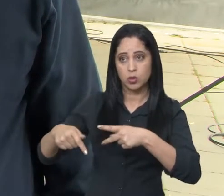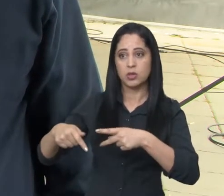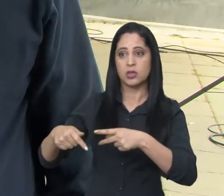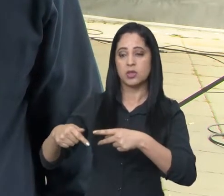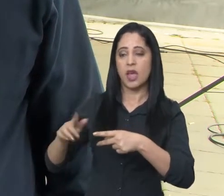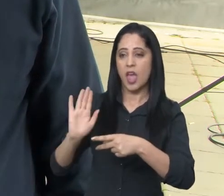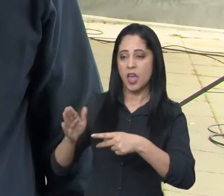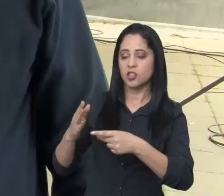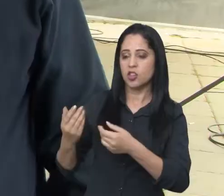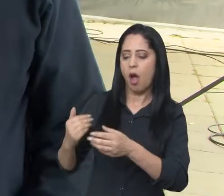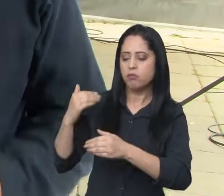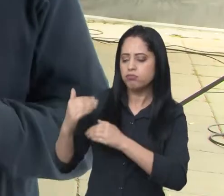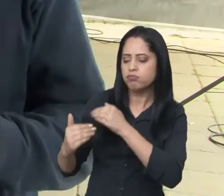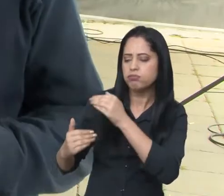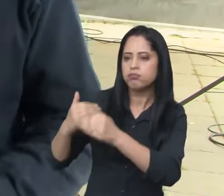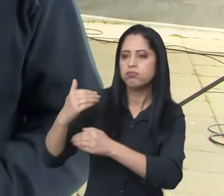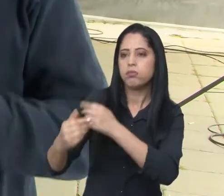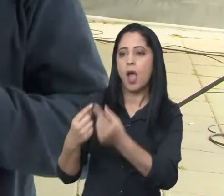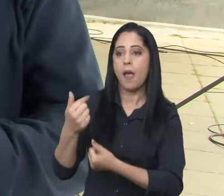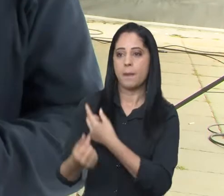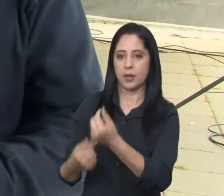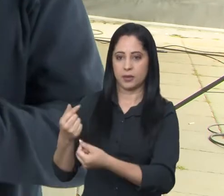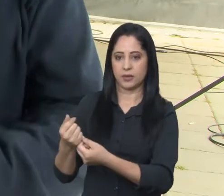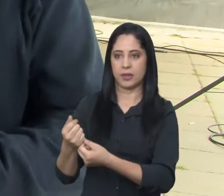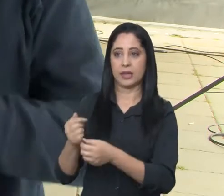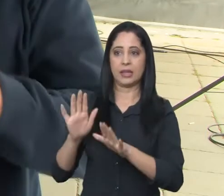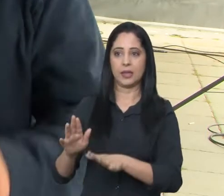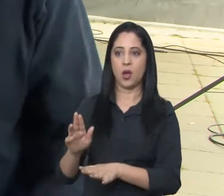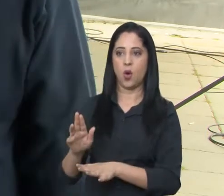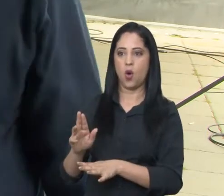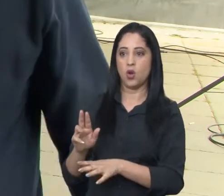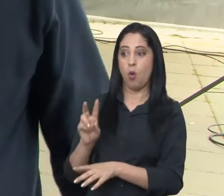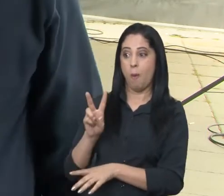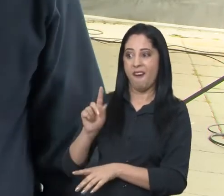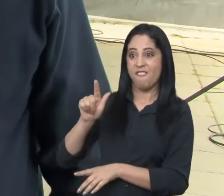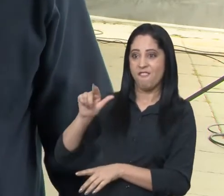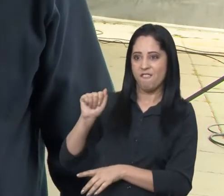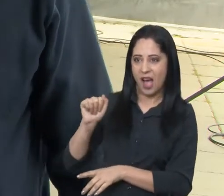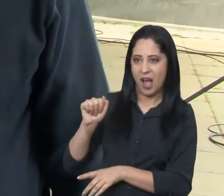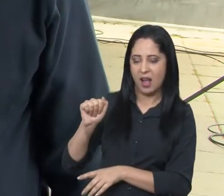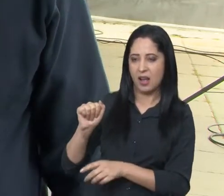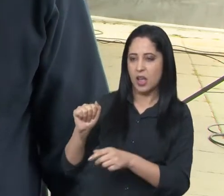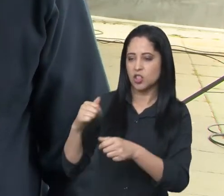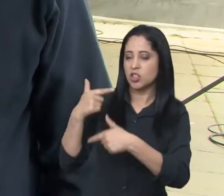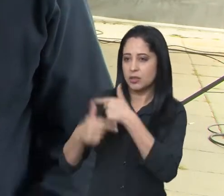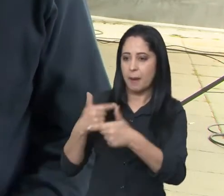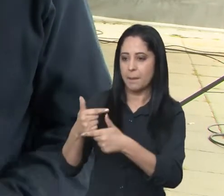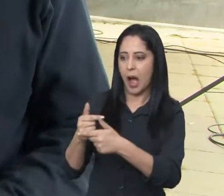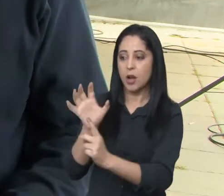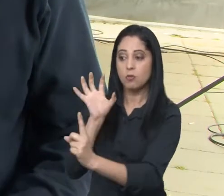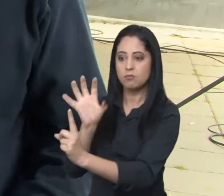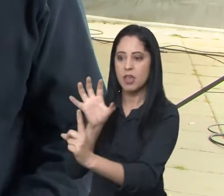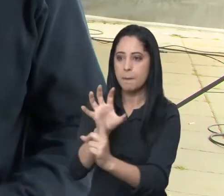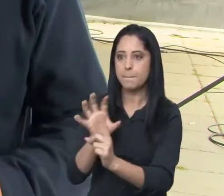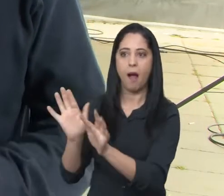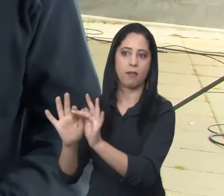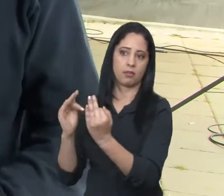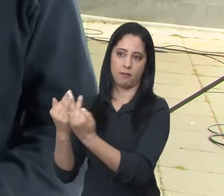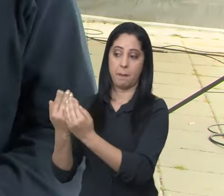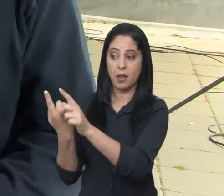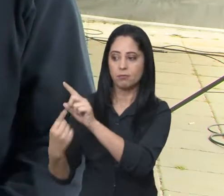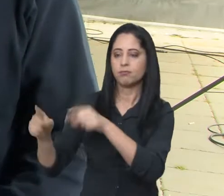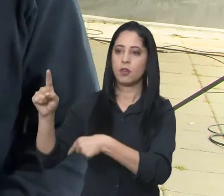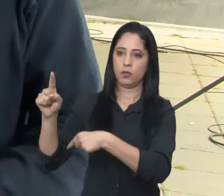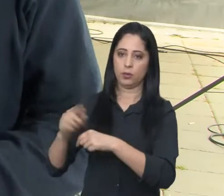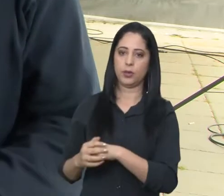muito bem pós-pandemia, né? Aí você fala uma vaga de emprego, mas uma vaga de emprego impacta toda uma família, né? Então essa é a nossa ideia, né, de manter a prioridade em